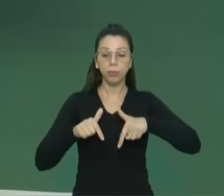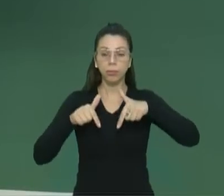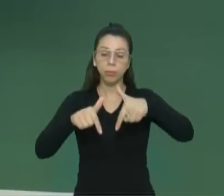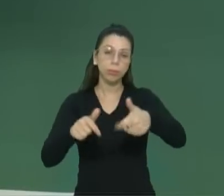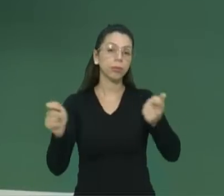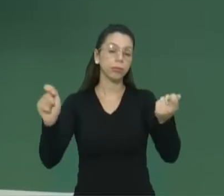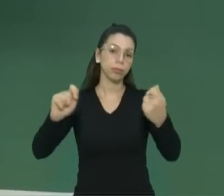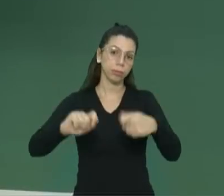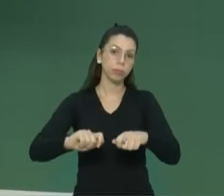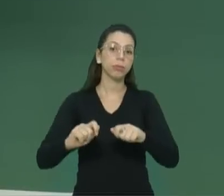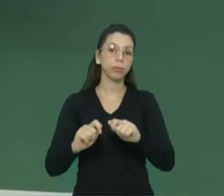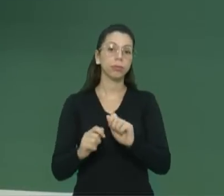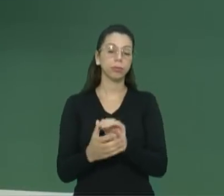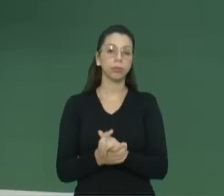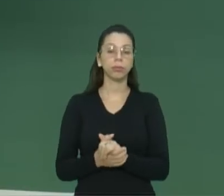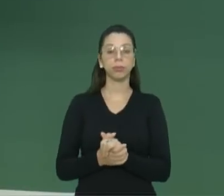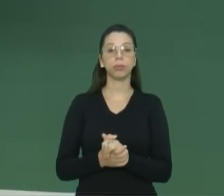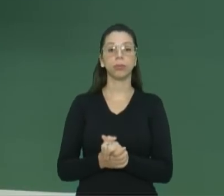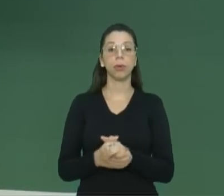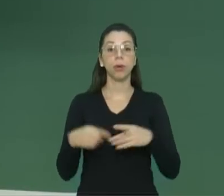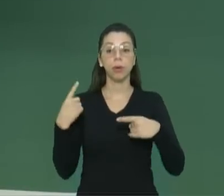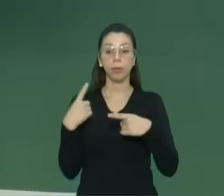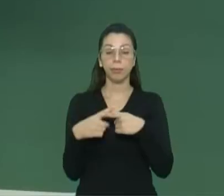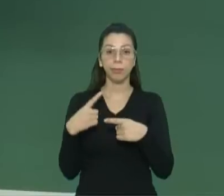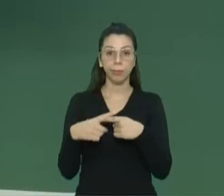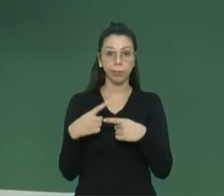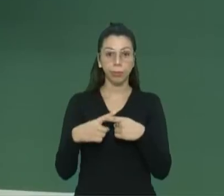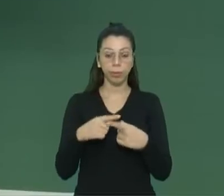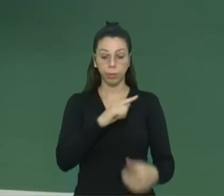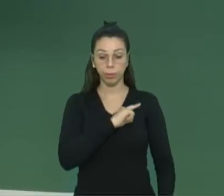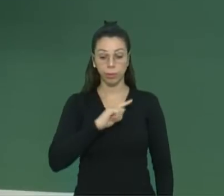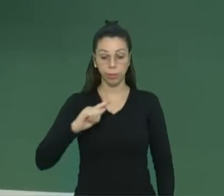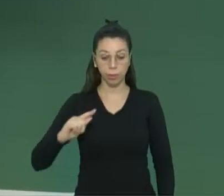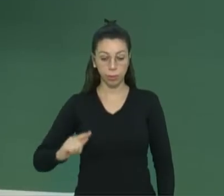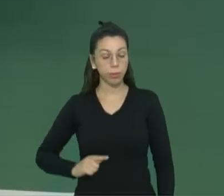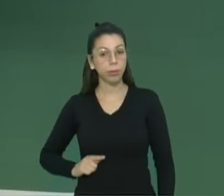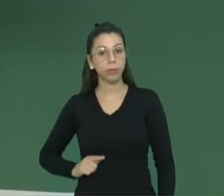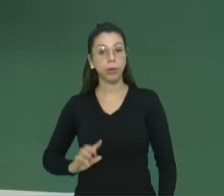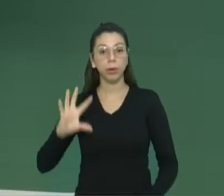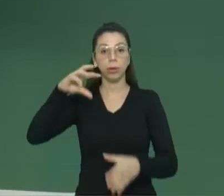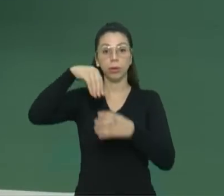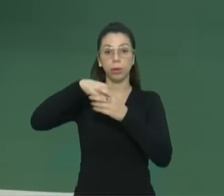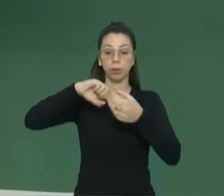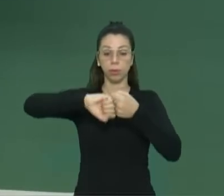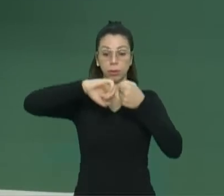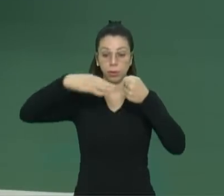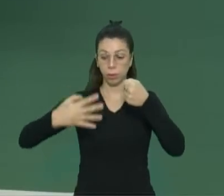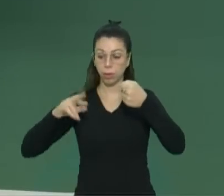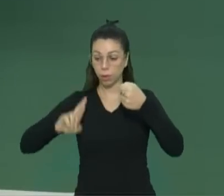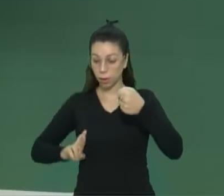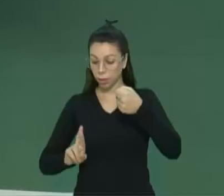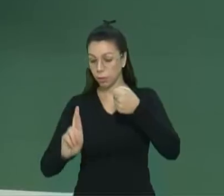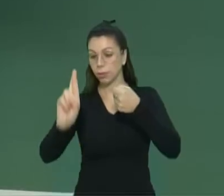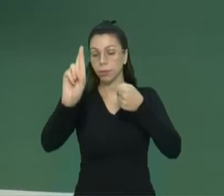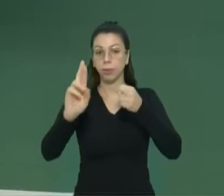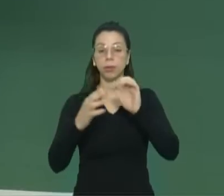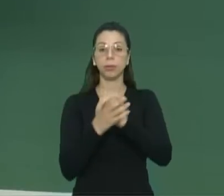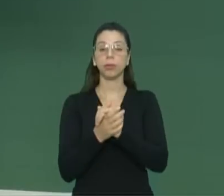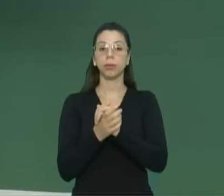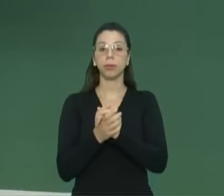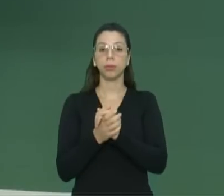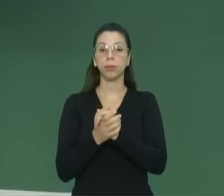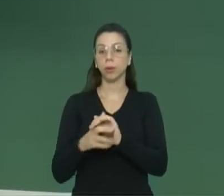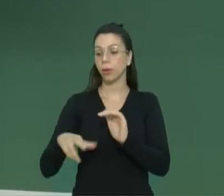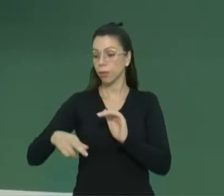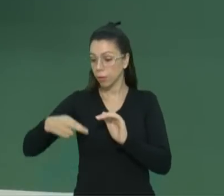tomadas, porque justamente os governantes na democracia são representantes. E por fim, a rotatividade, que é justamente a alternância